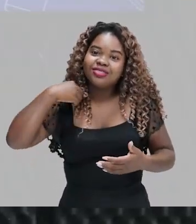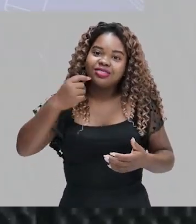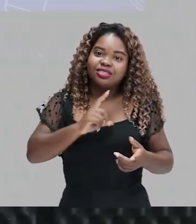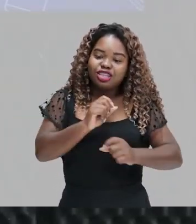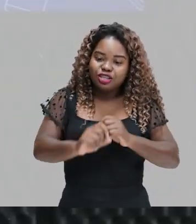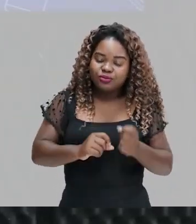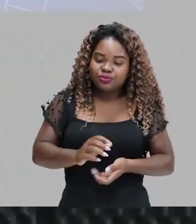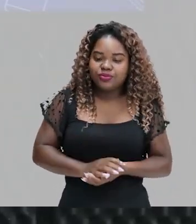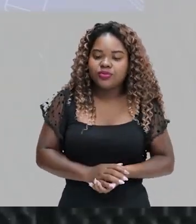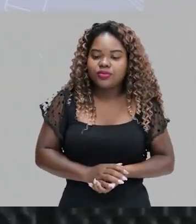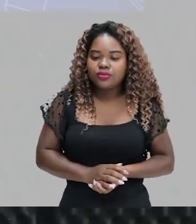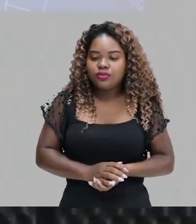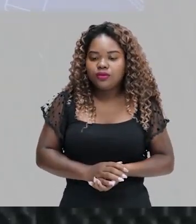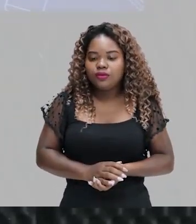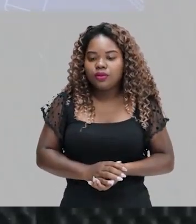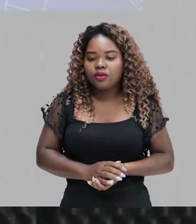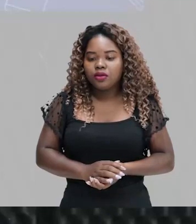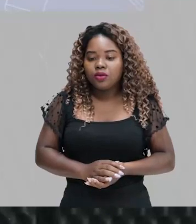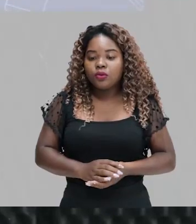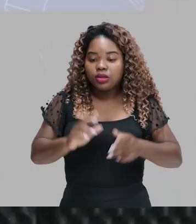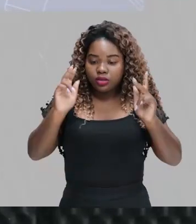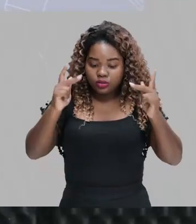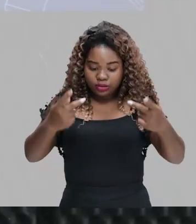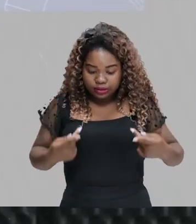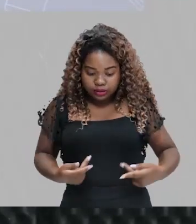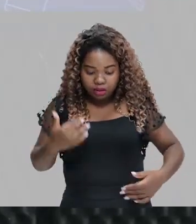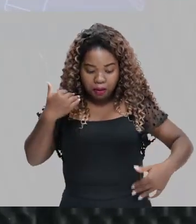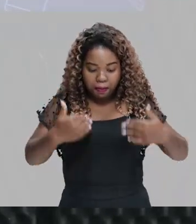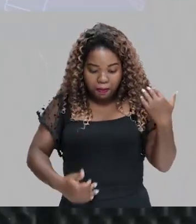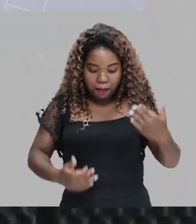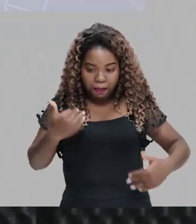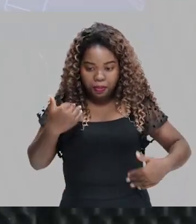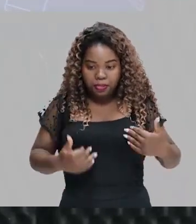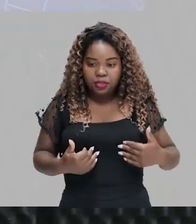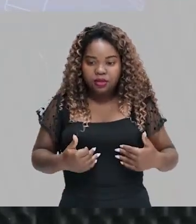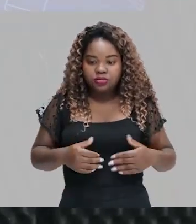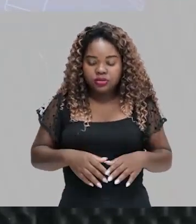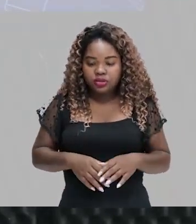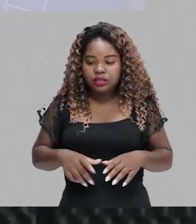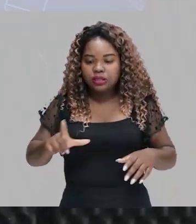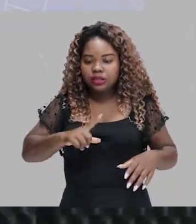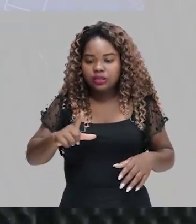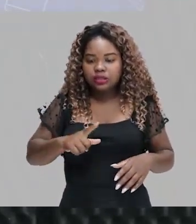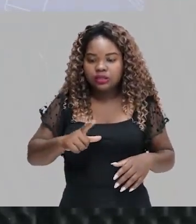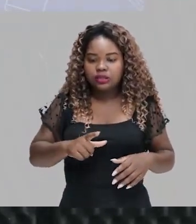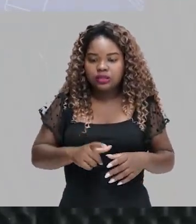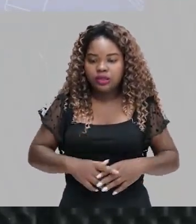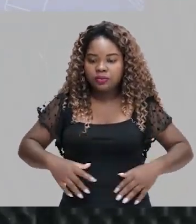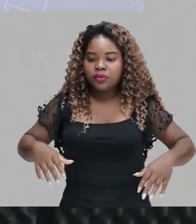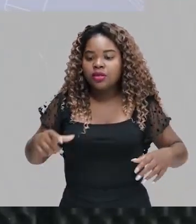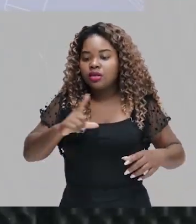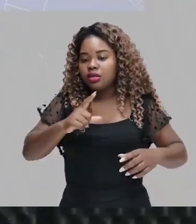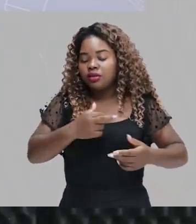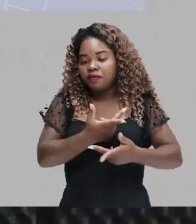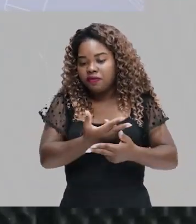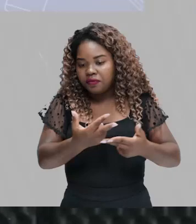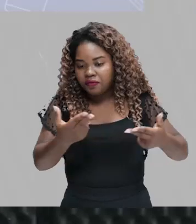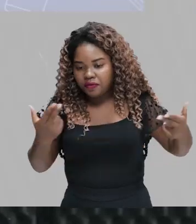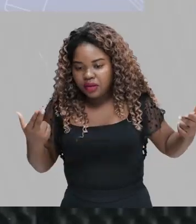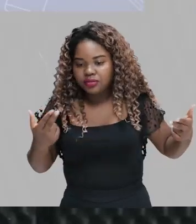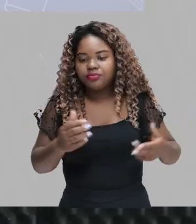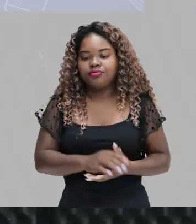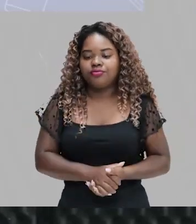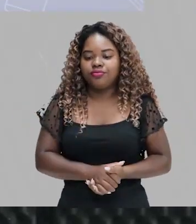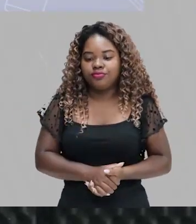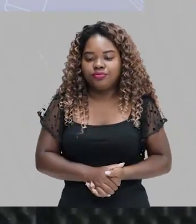tem partes no corpo que são matematicamente repetidas. Se a mãe de vocês já pegou a calça, dobrou a calça e mediu no pescoço, significa dizer que ela aplicou